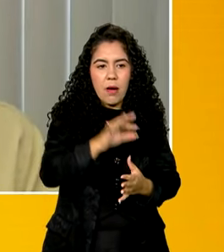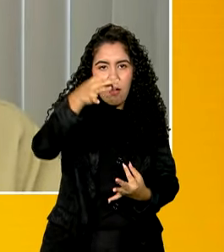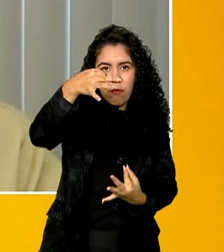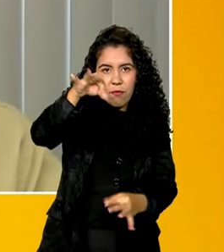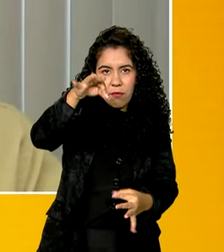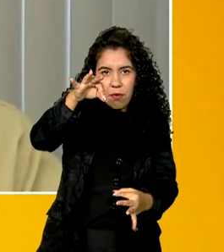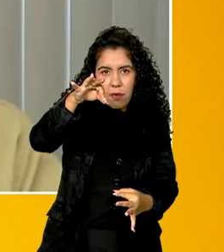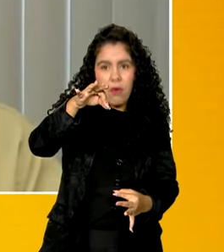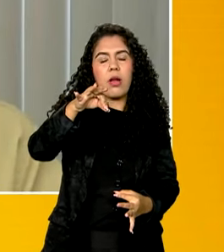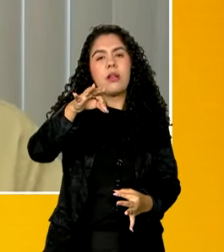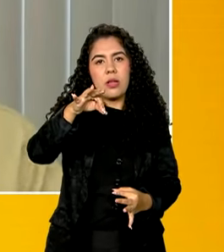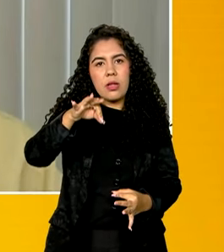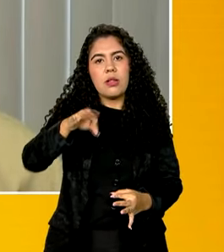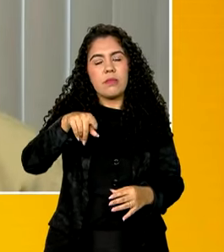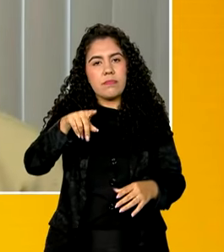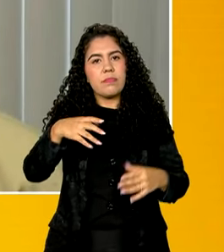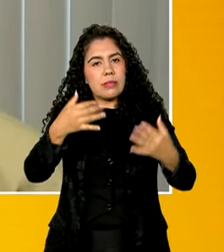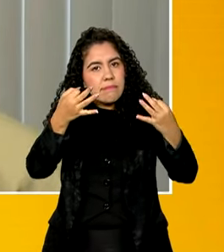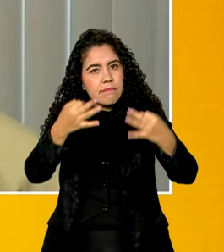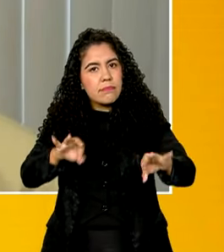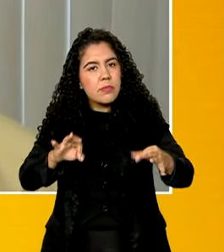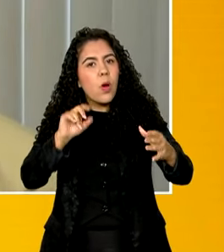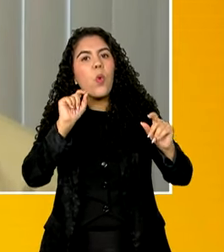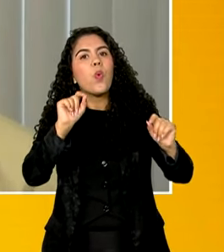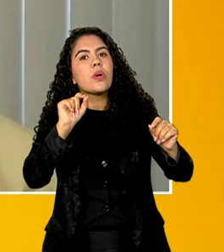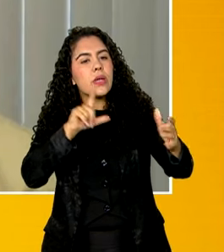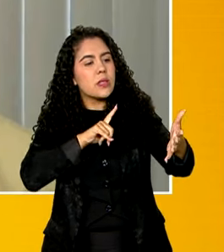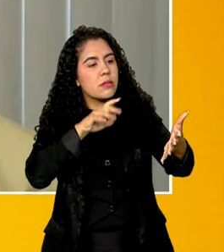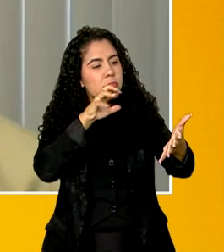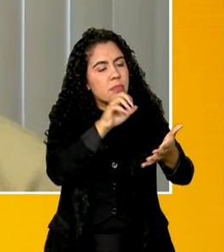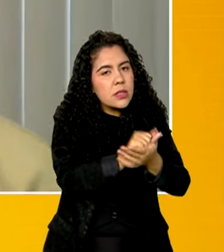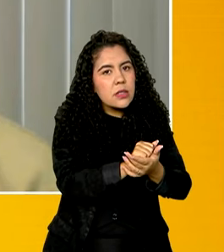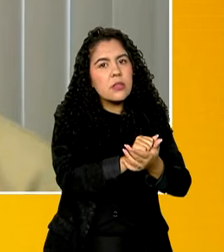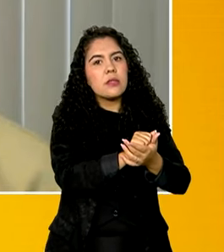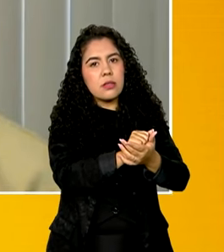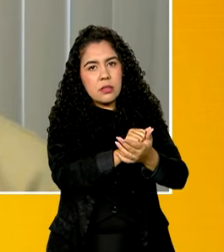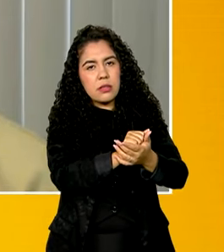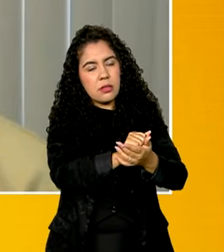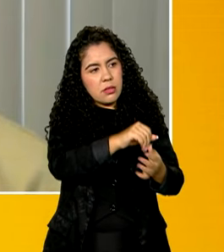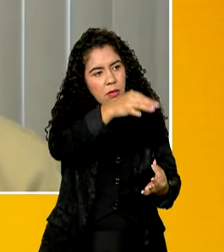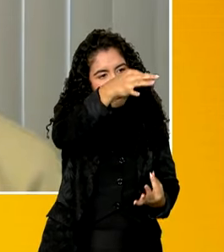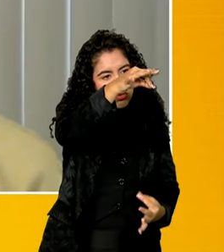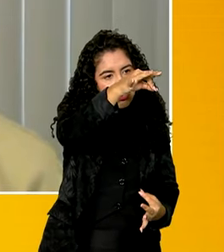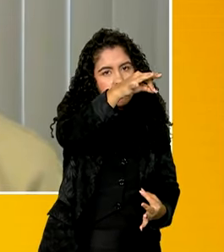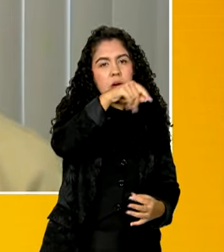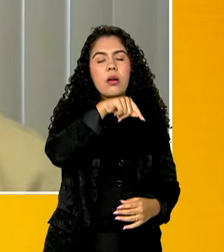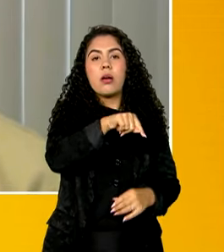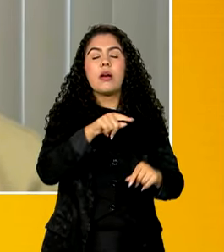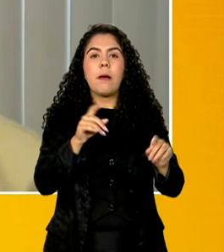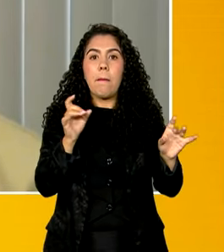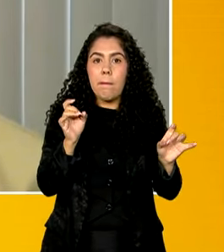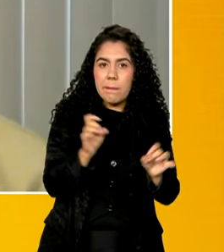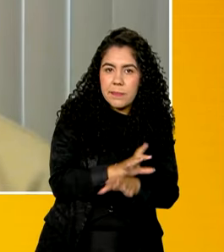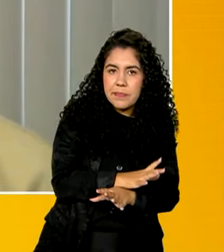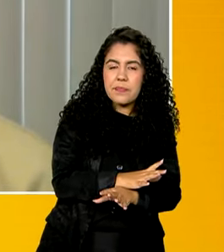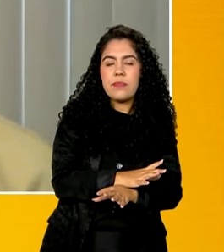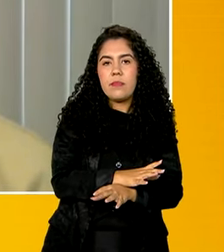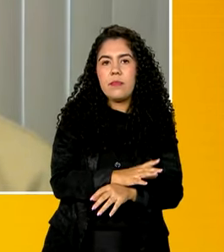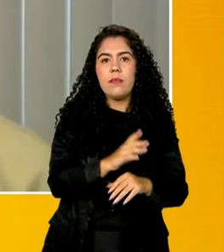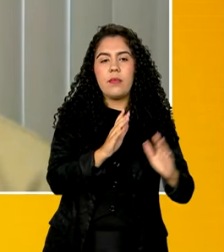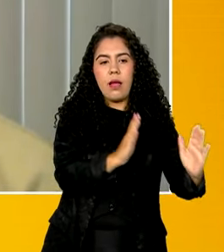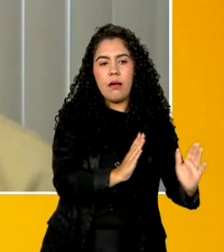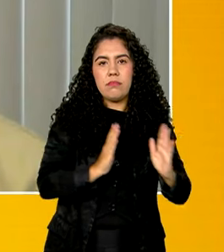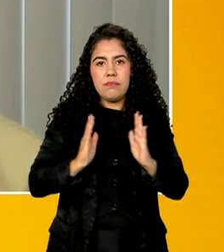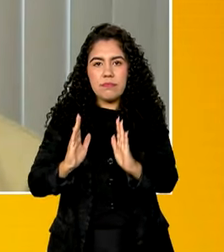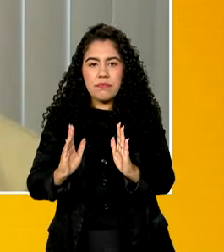Como o que foi ficou registrado mesmo nos sistemas de correção do seu cartão de resposta. Em seguida, nós temos a fase de